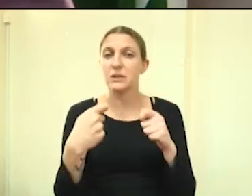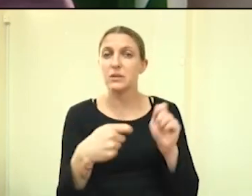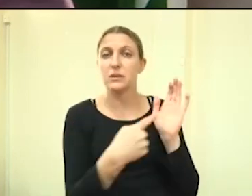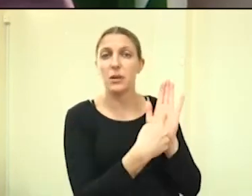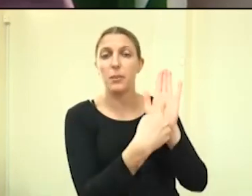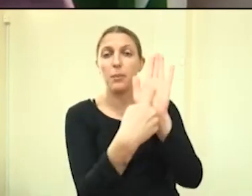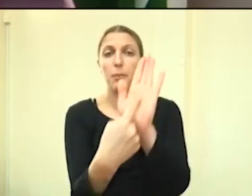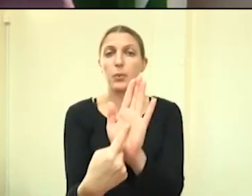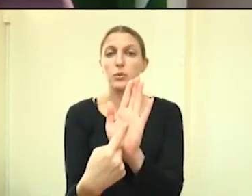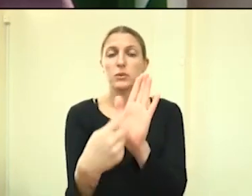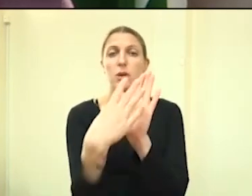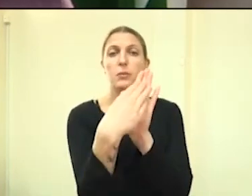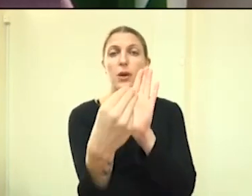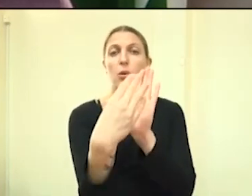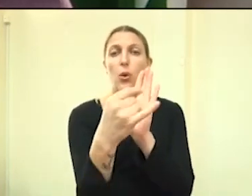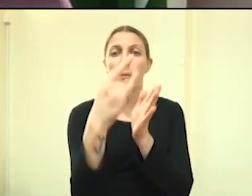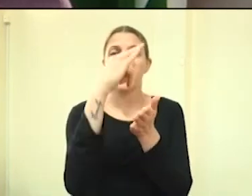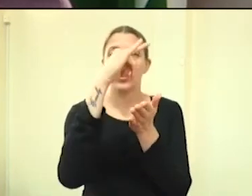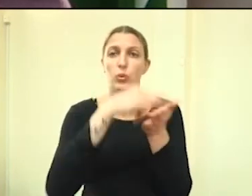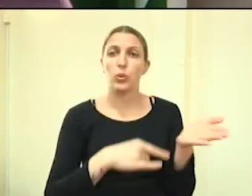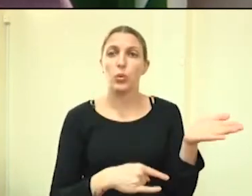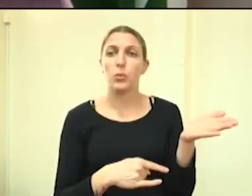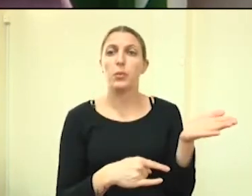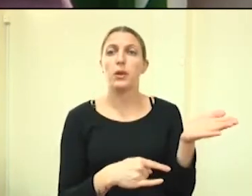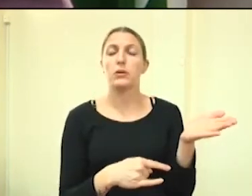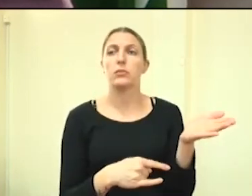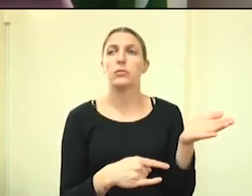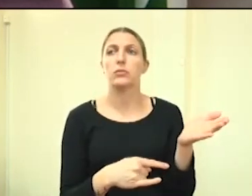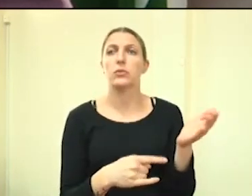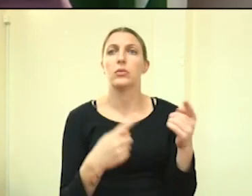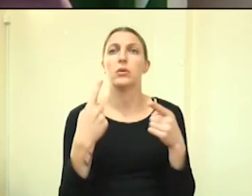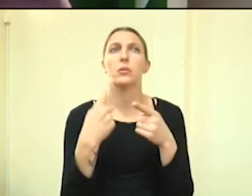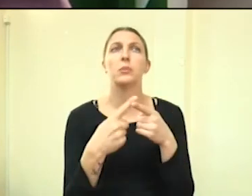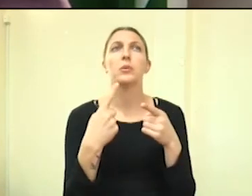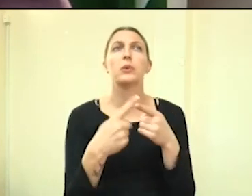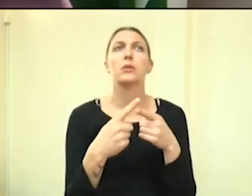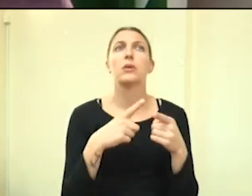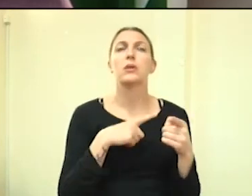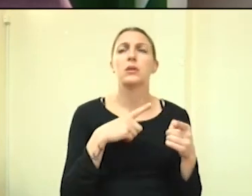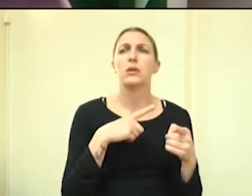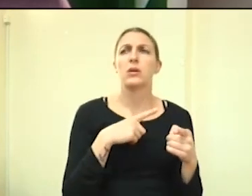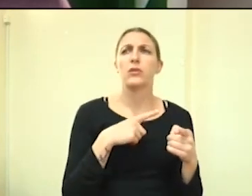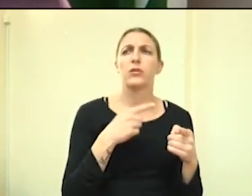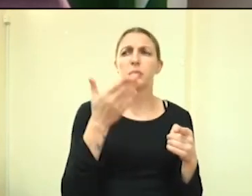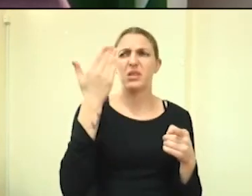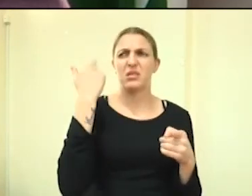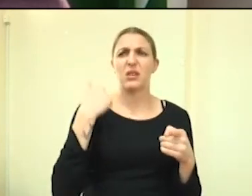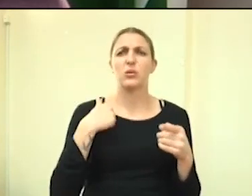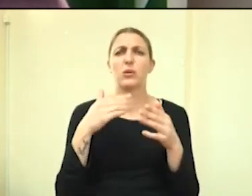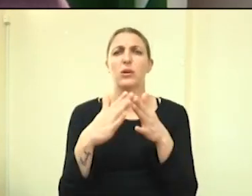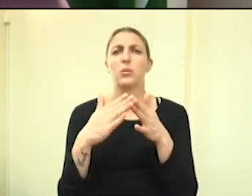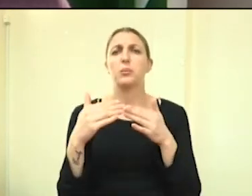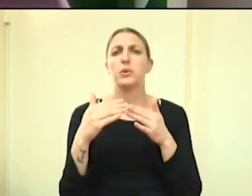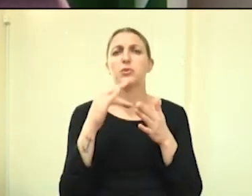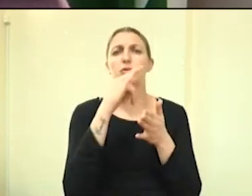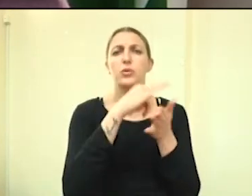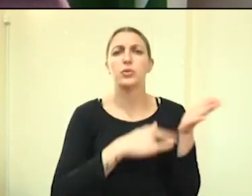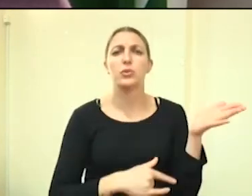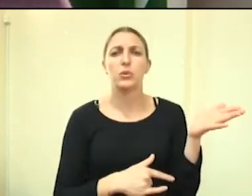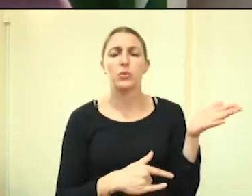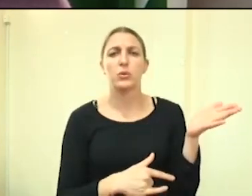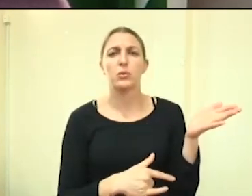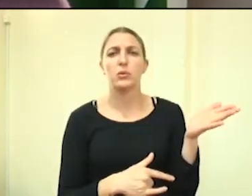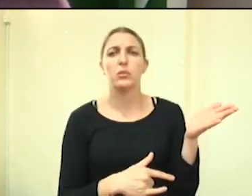dos nossos pedidos. Porque teve uma situação em que eu pedi o parecer e só... recebi a resposta que foi